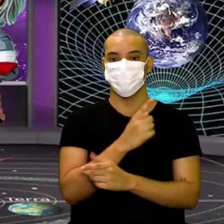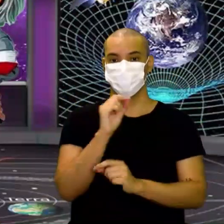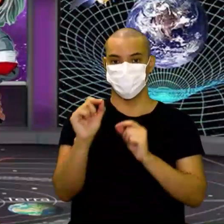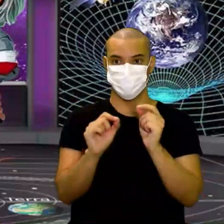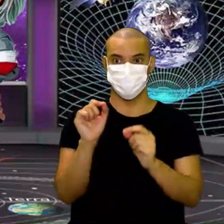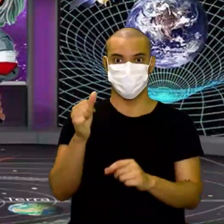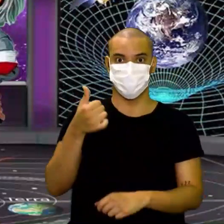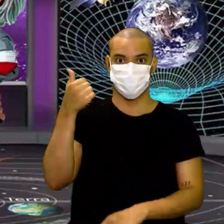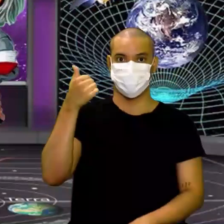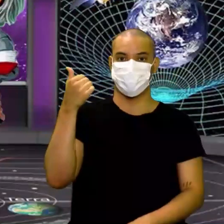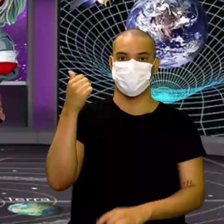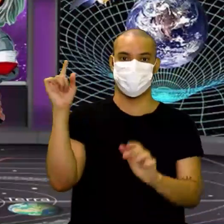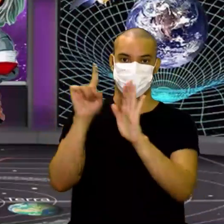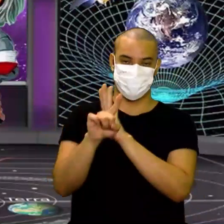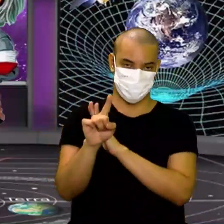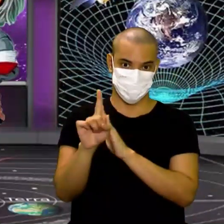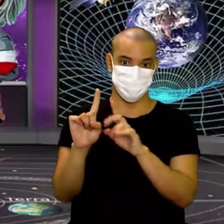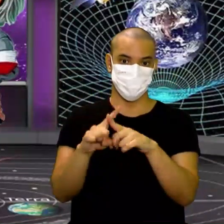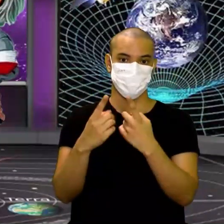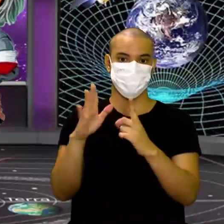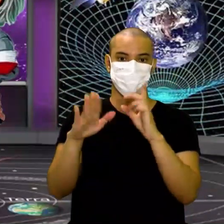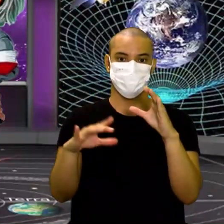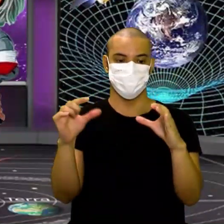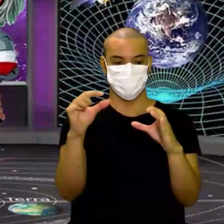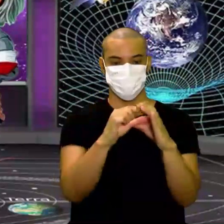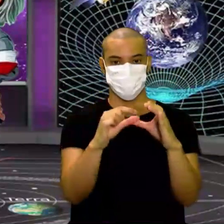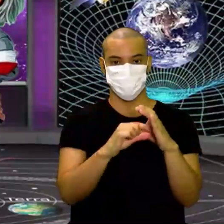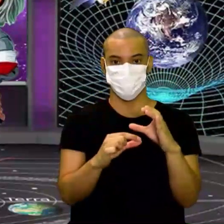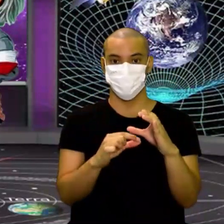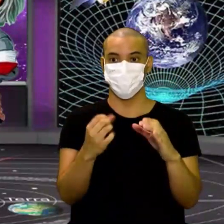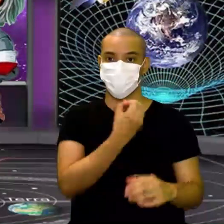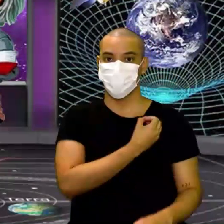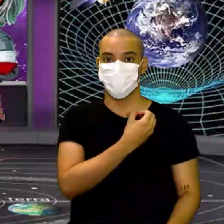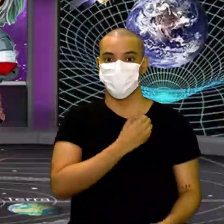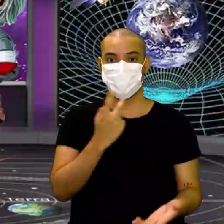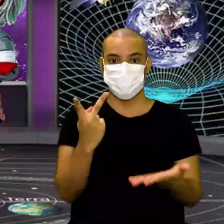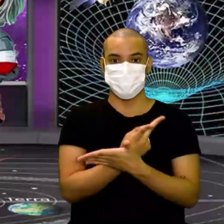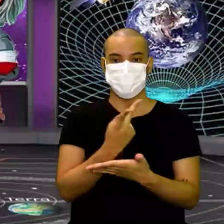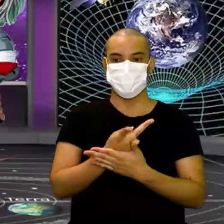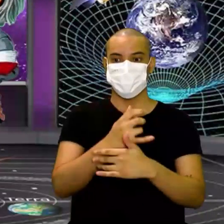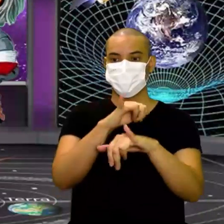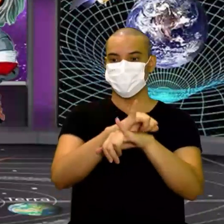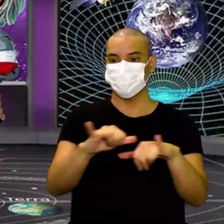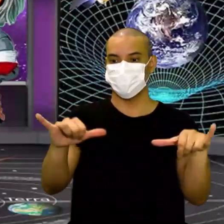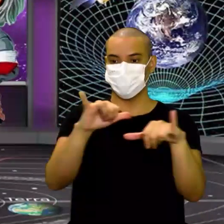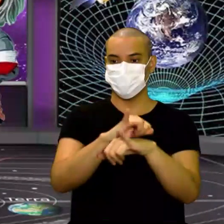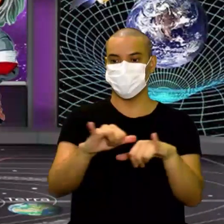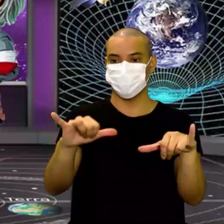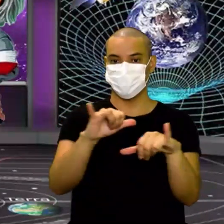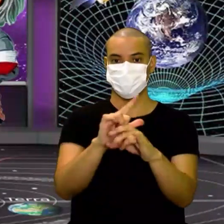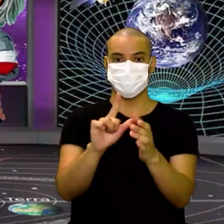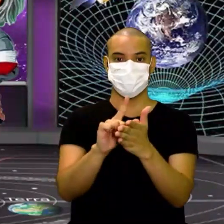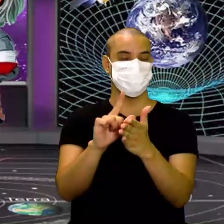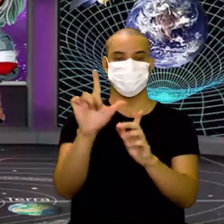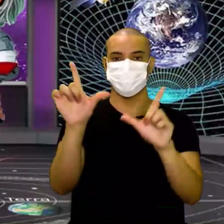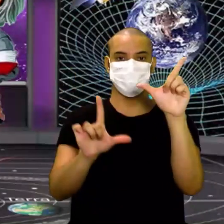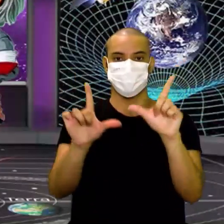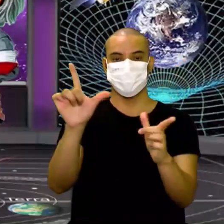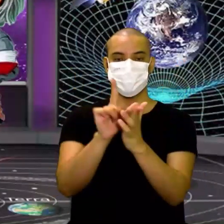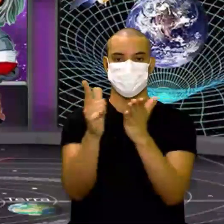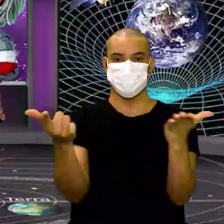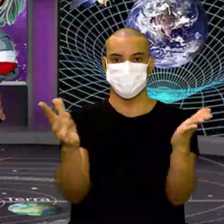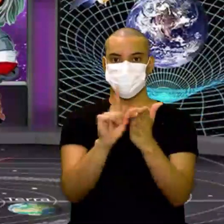1. Só que às vezes eles instalam o fusível com valor errado, aí noticiam para a pessoa ir lá poder trocar. E